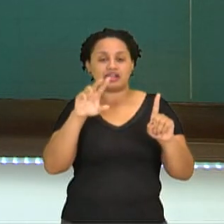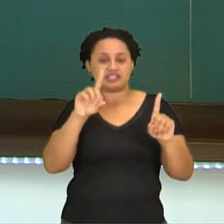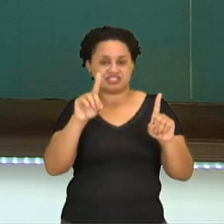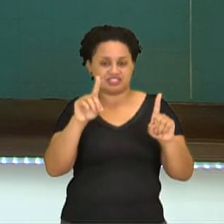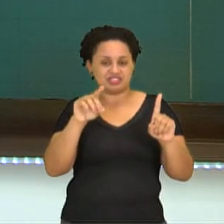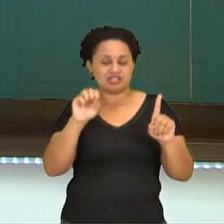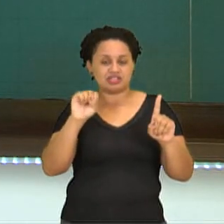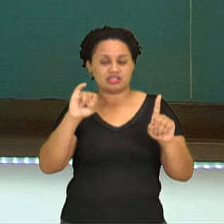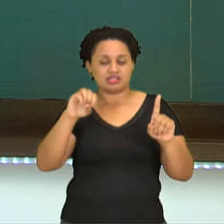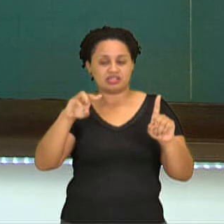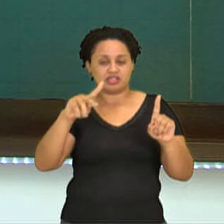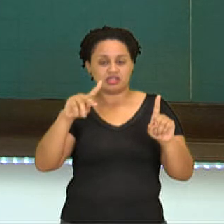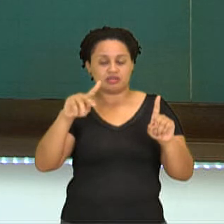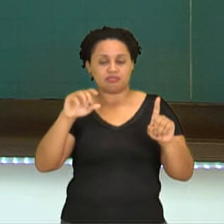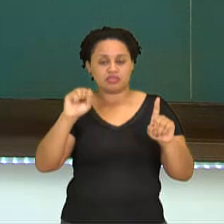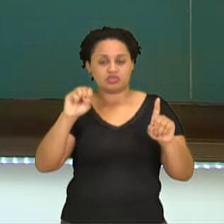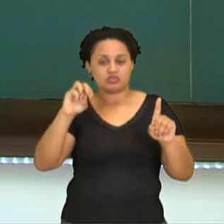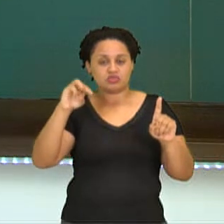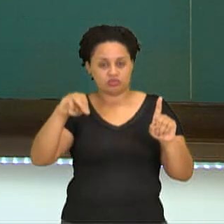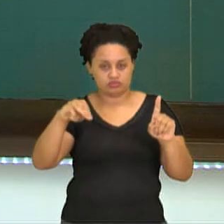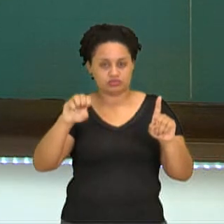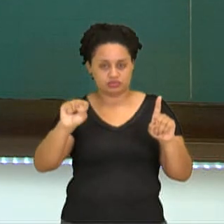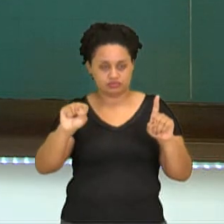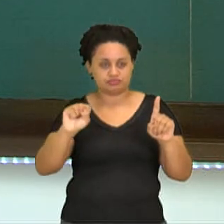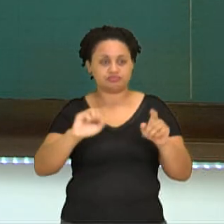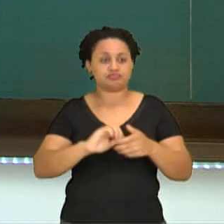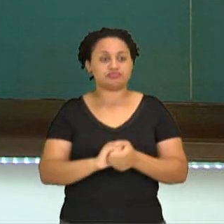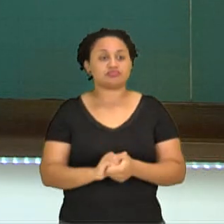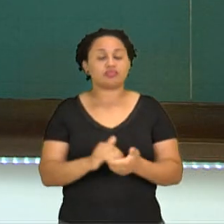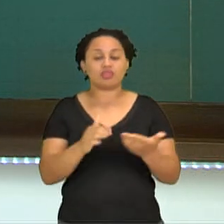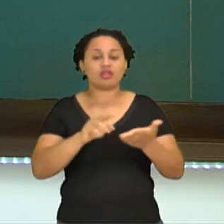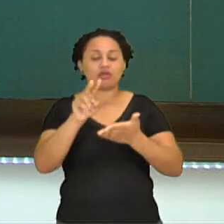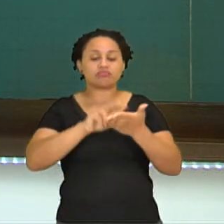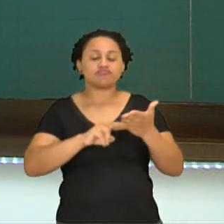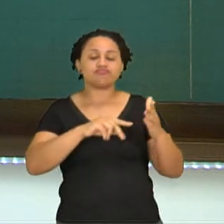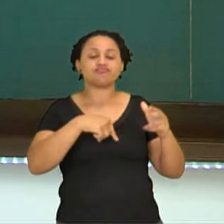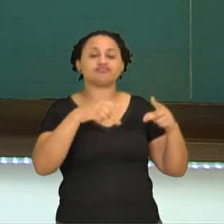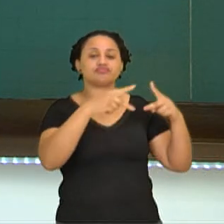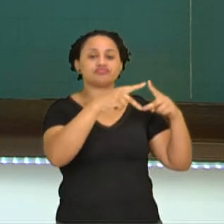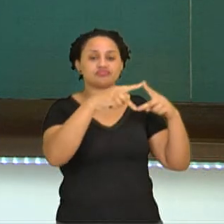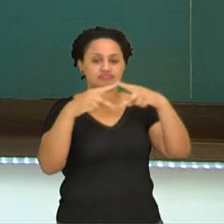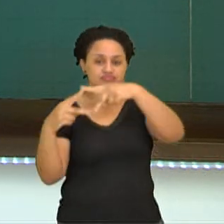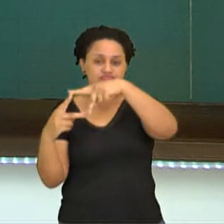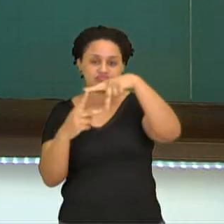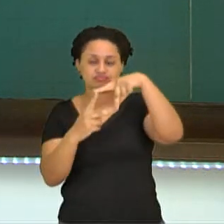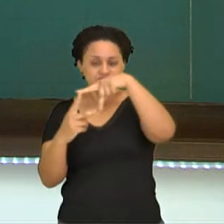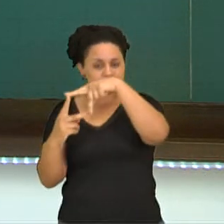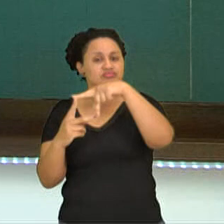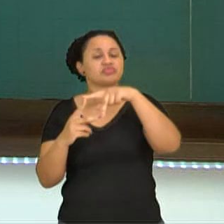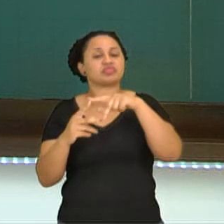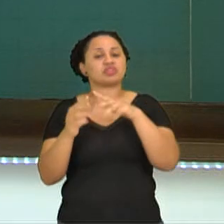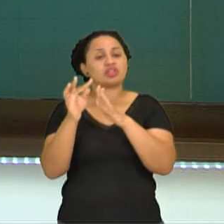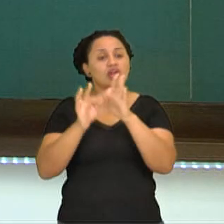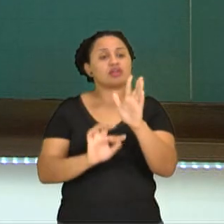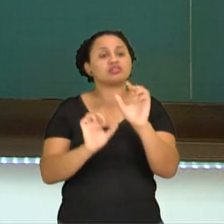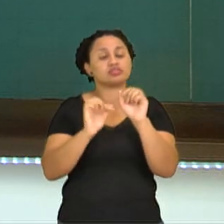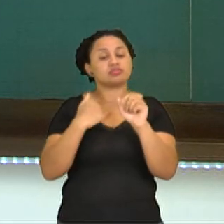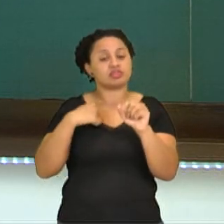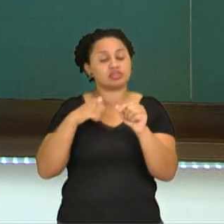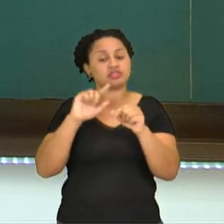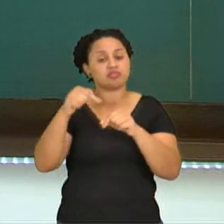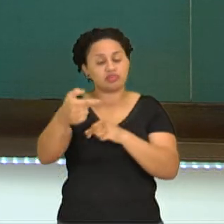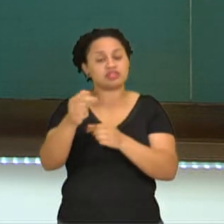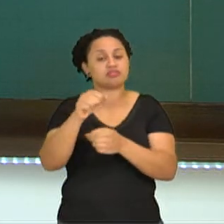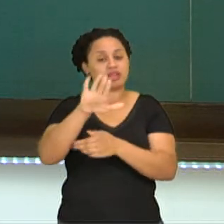Bart Simpson. E vamos à leitura de mais um texto aqui para nós fazermos mais um